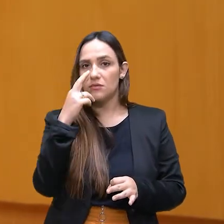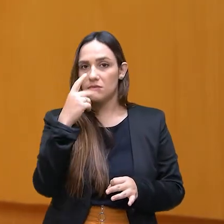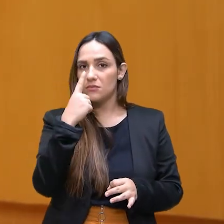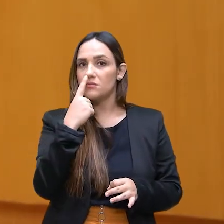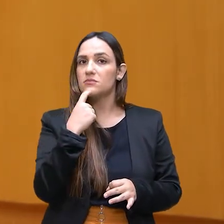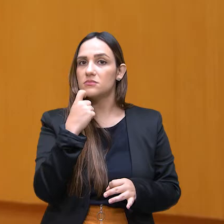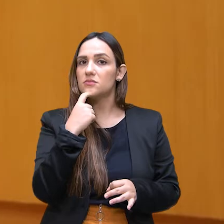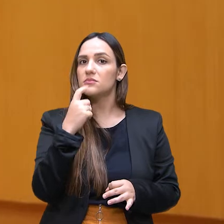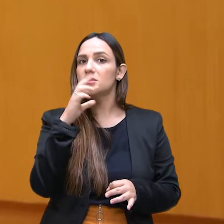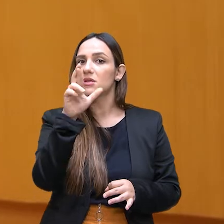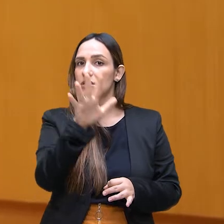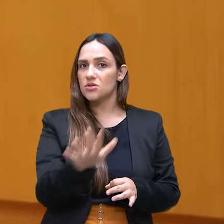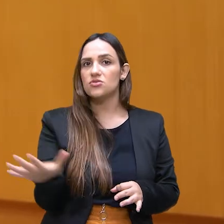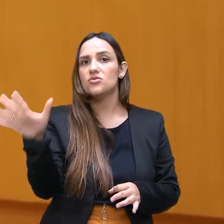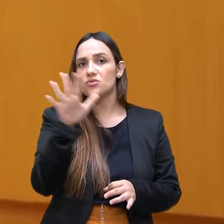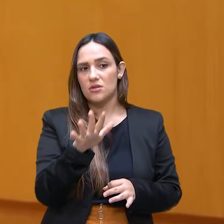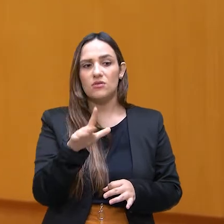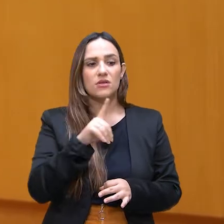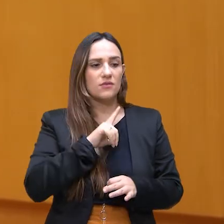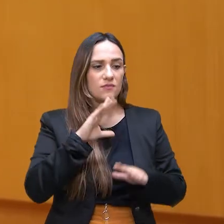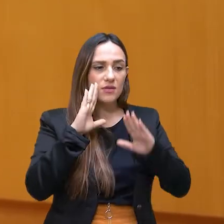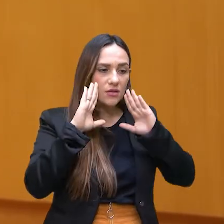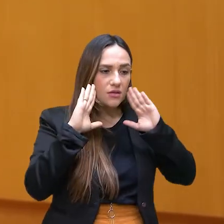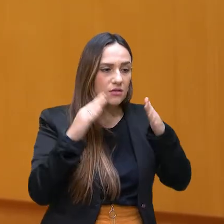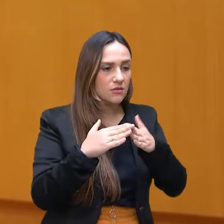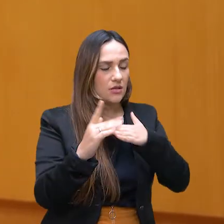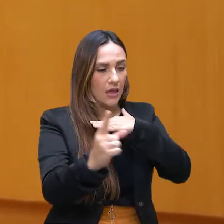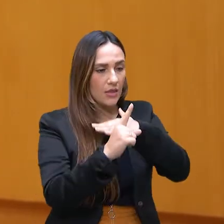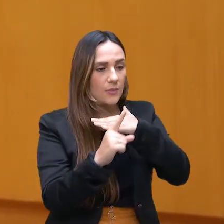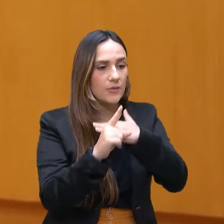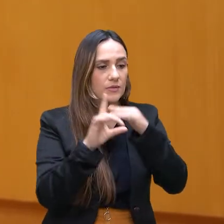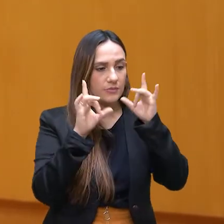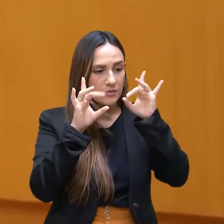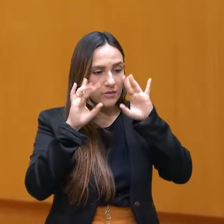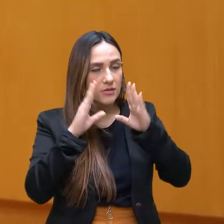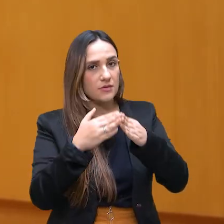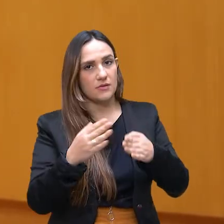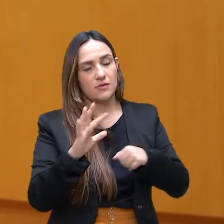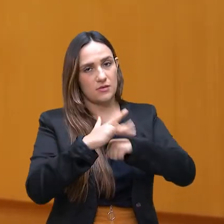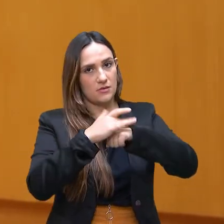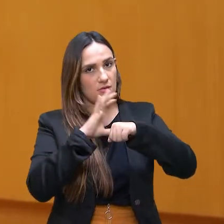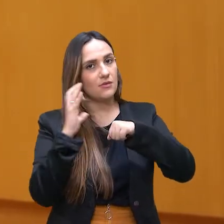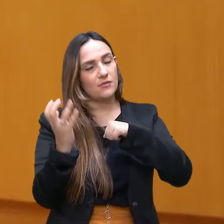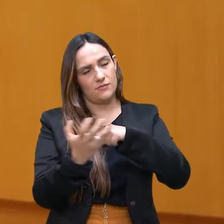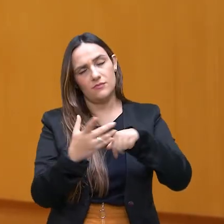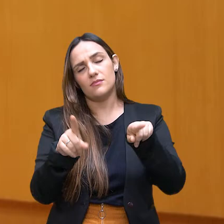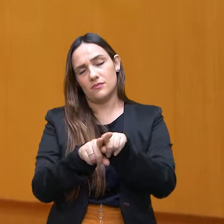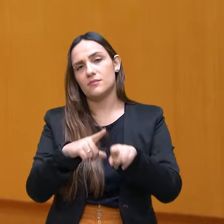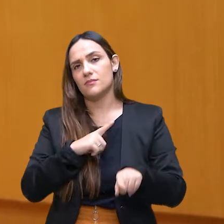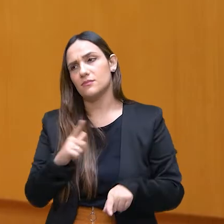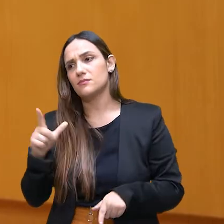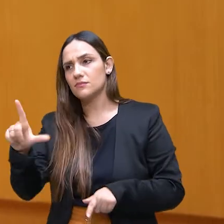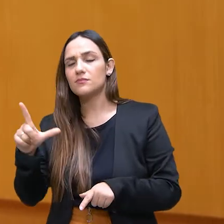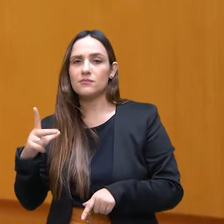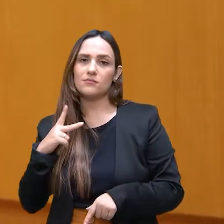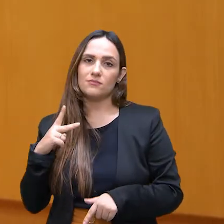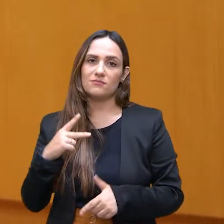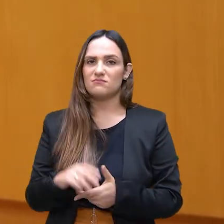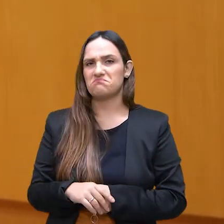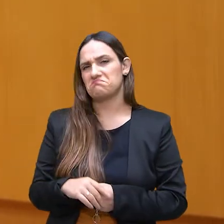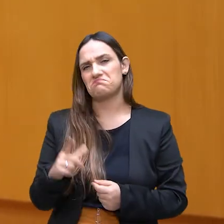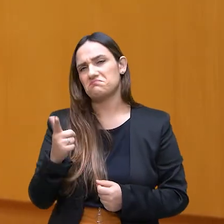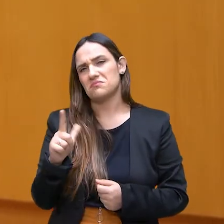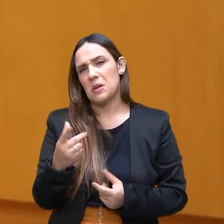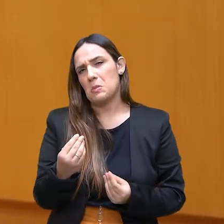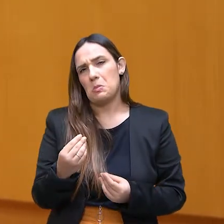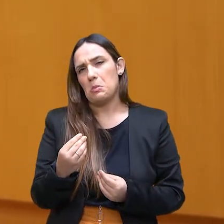sendo integralmente destinado aos pacientes com Covid. E os outros particulares também, né? Então